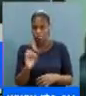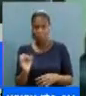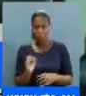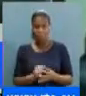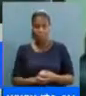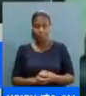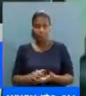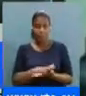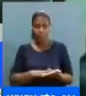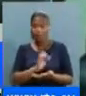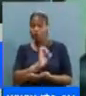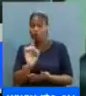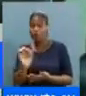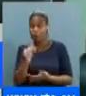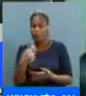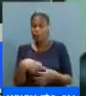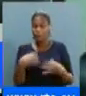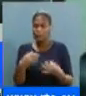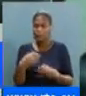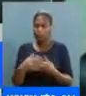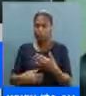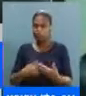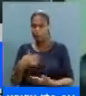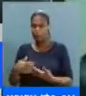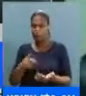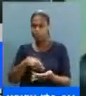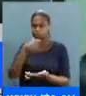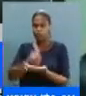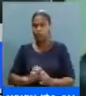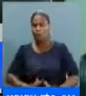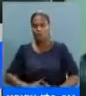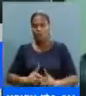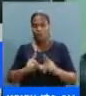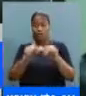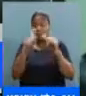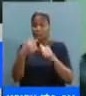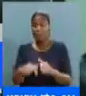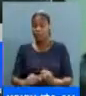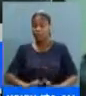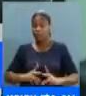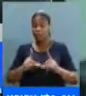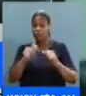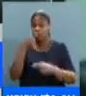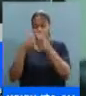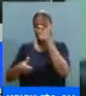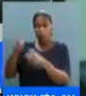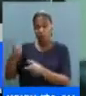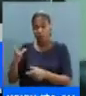sua base está a encíclica Populorum Progressio, o desenvolvimento dos